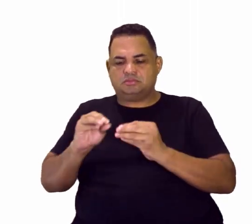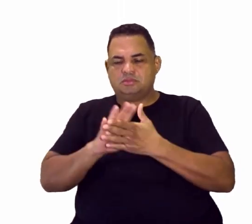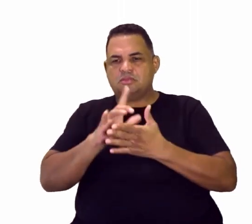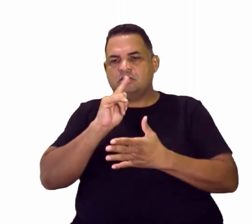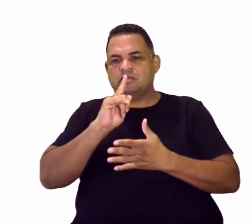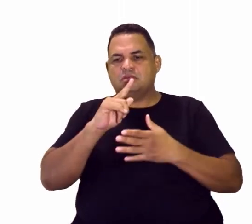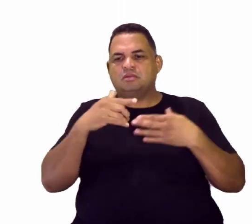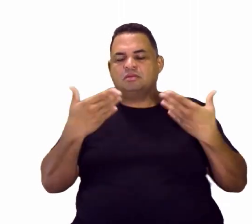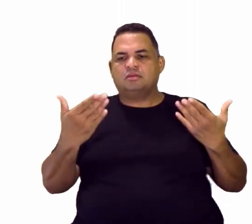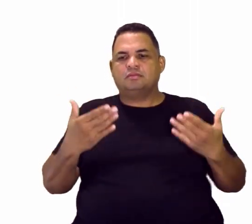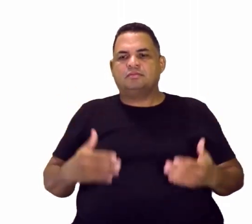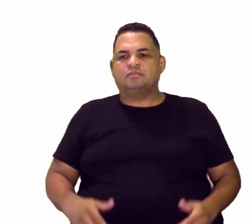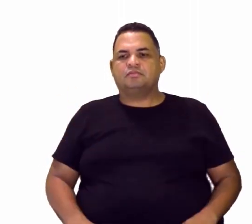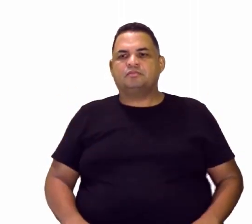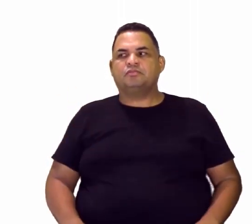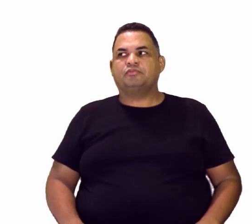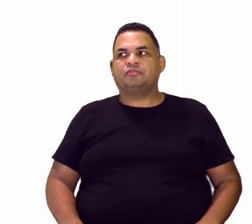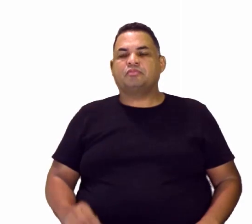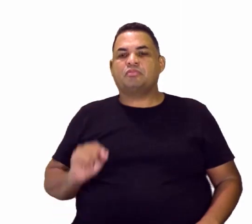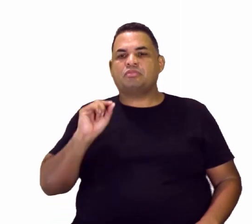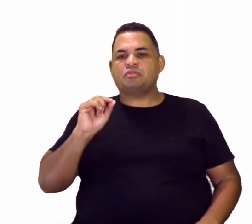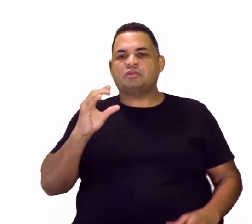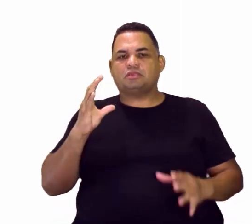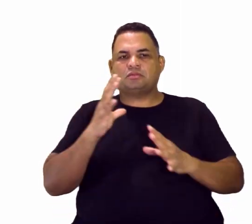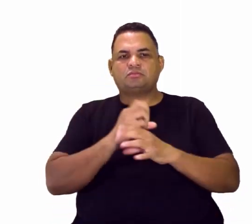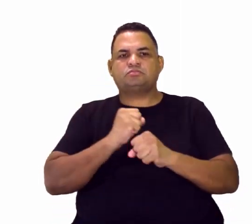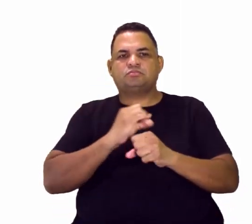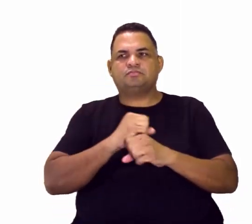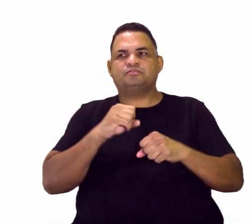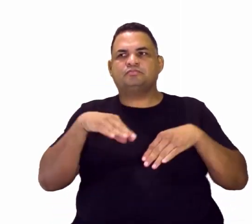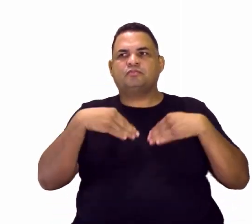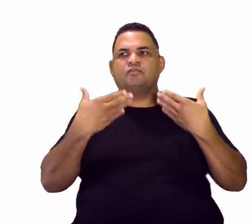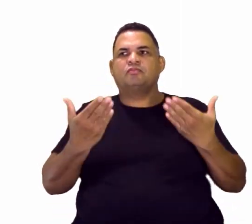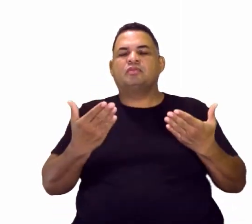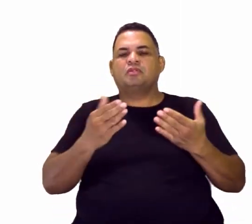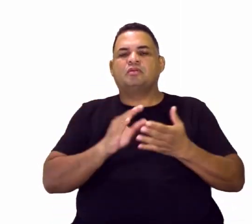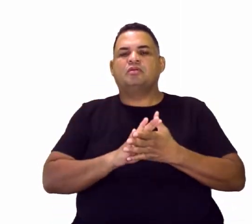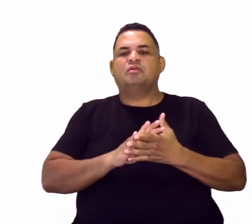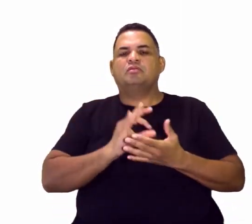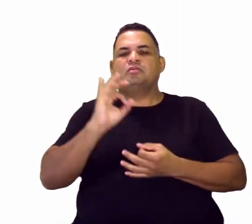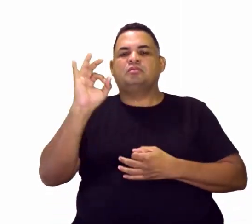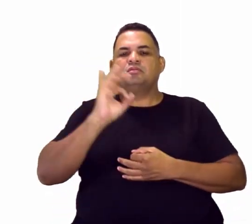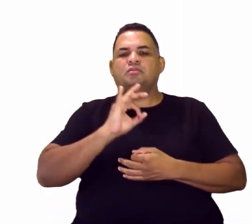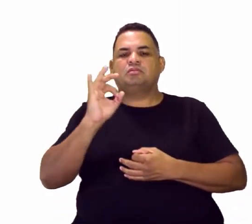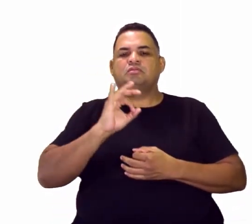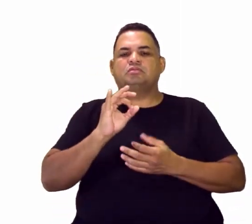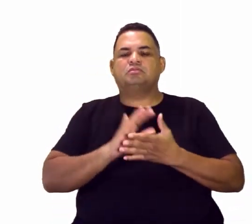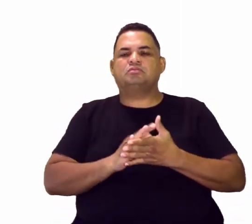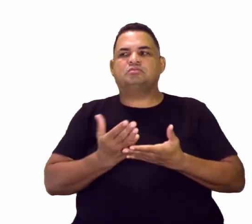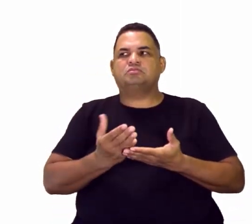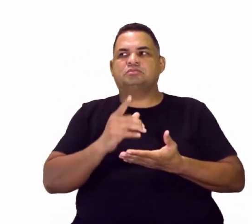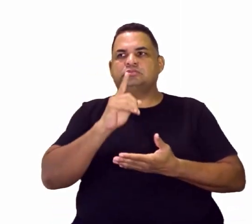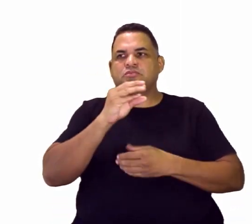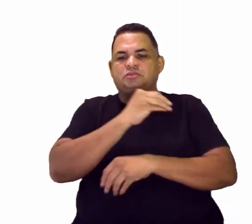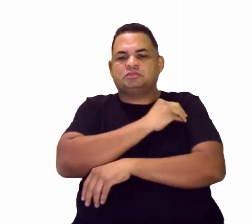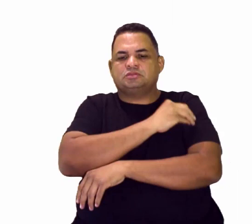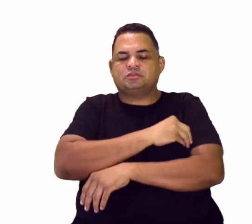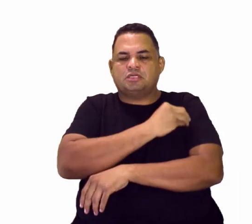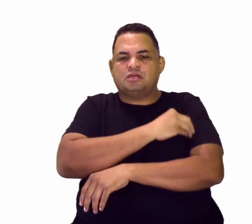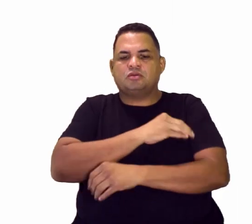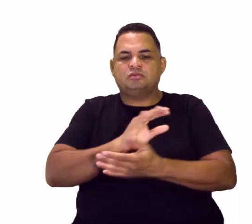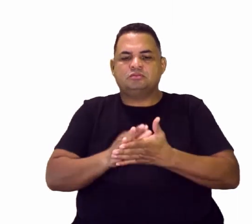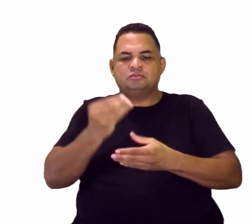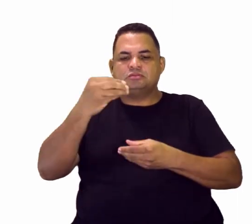eu digo? Você calculou qual foi o percentual de álcool na gasolina? Será que